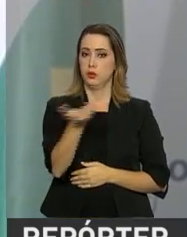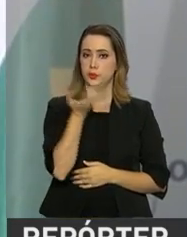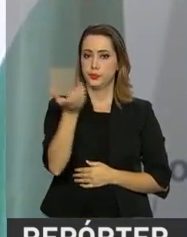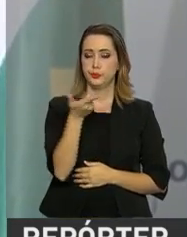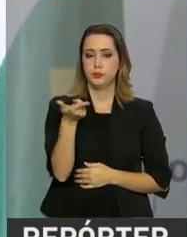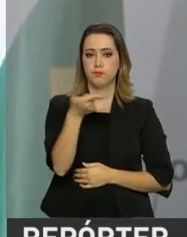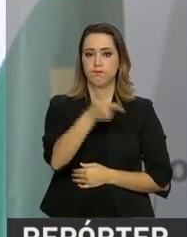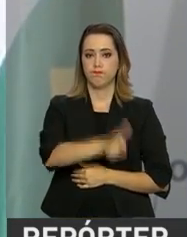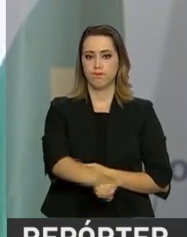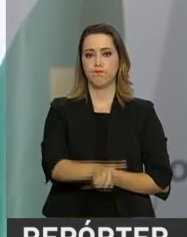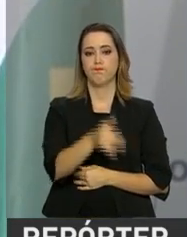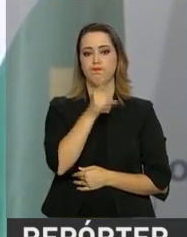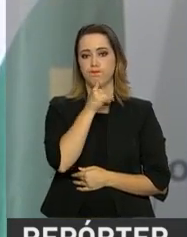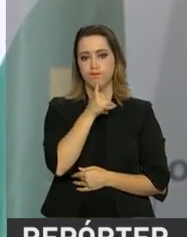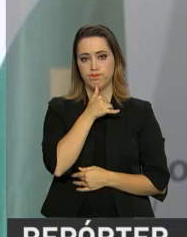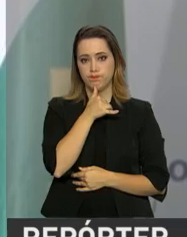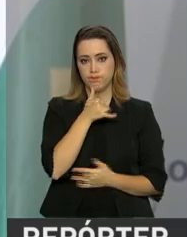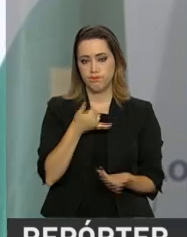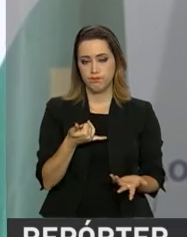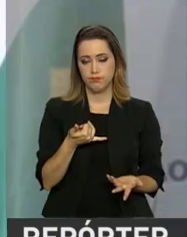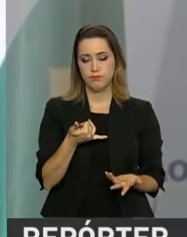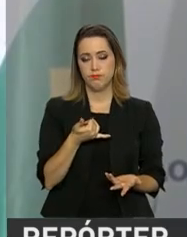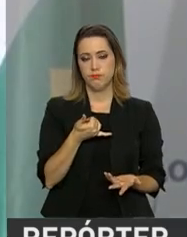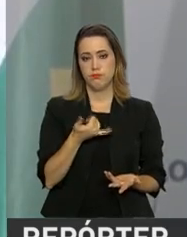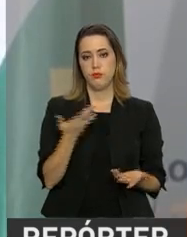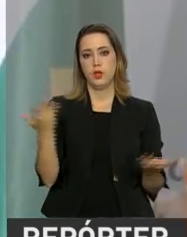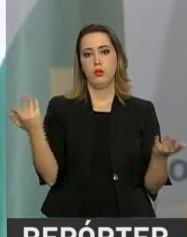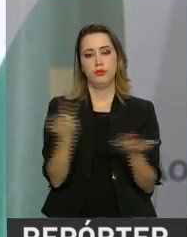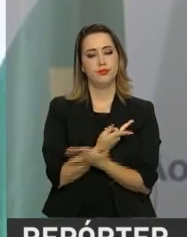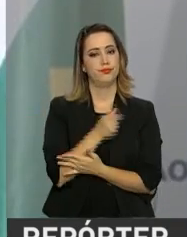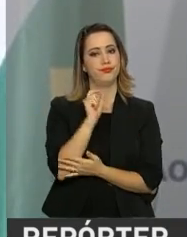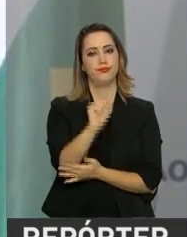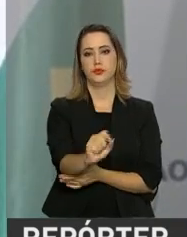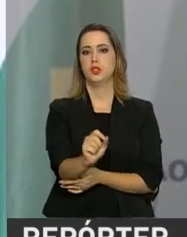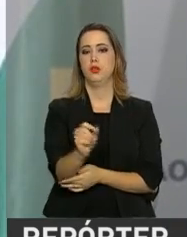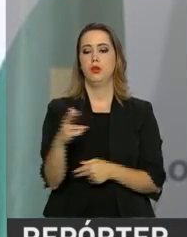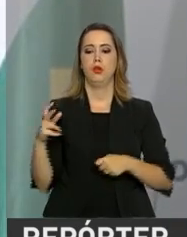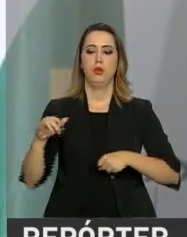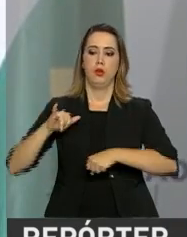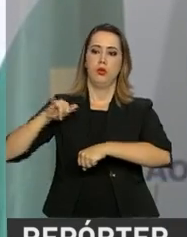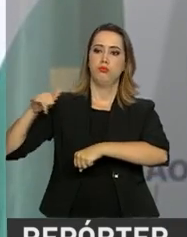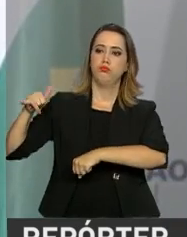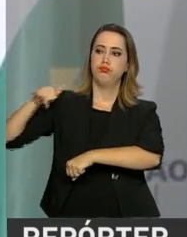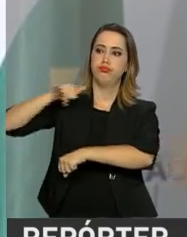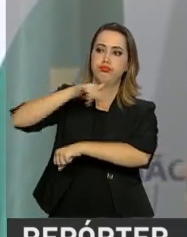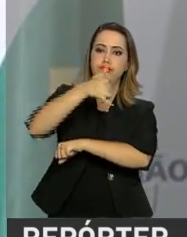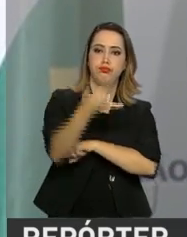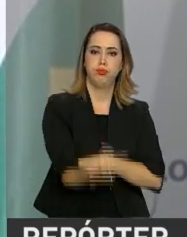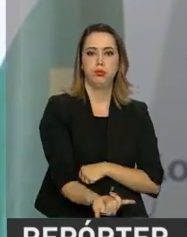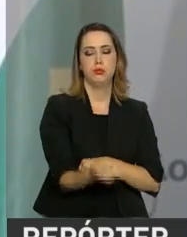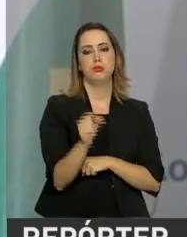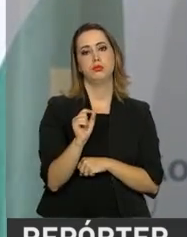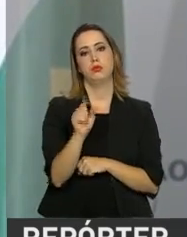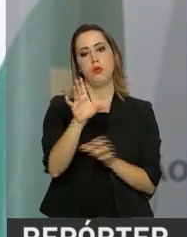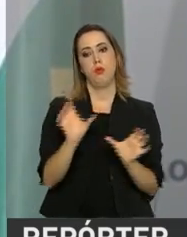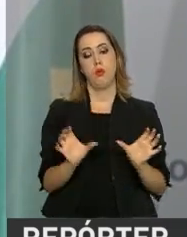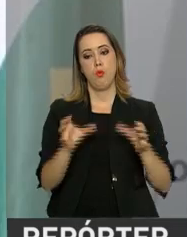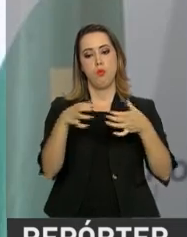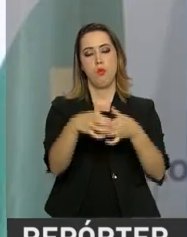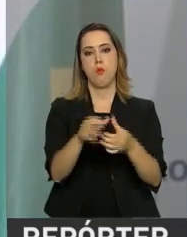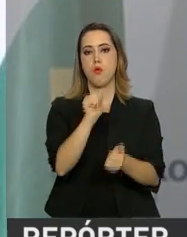acontecimento que eh gerou o falecimento de uma equipe de futebol